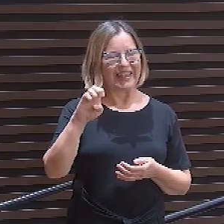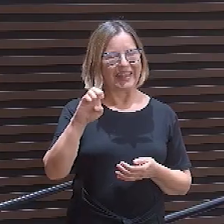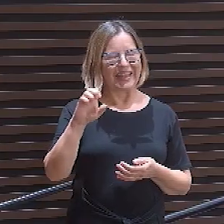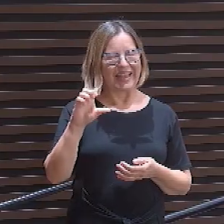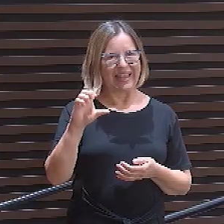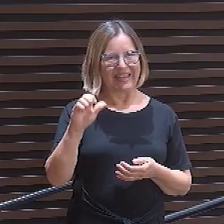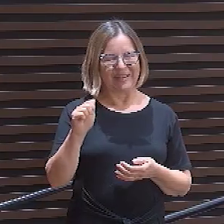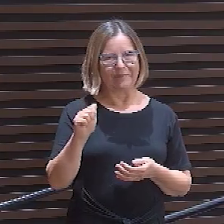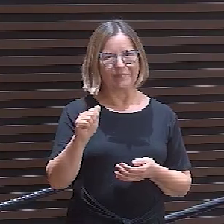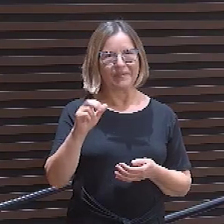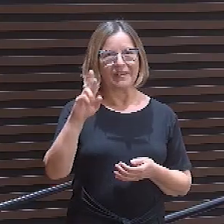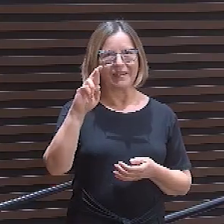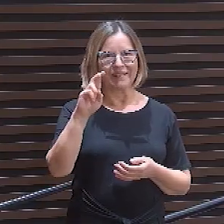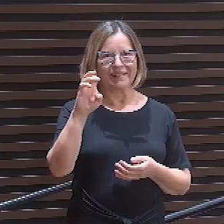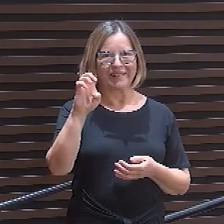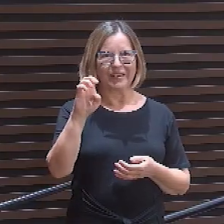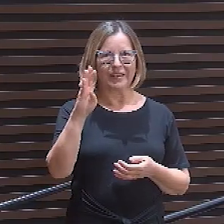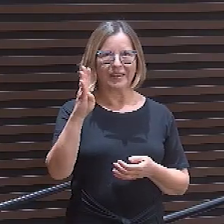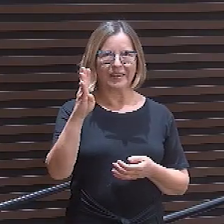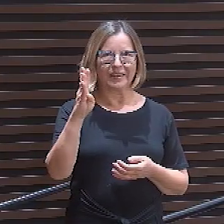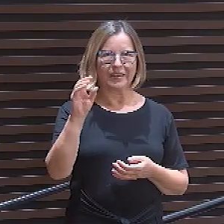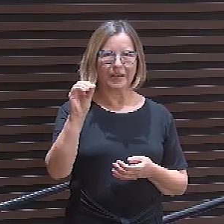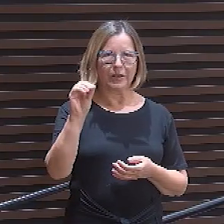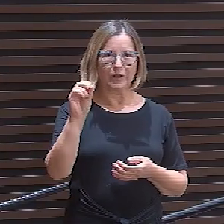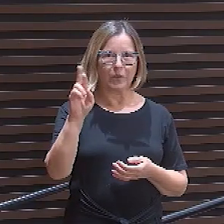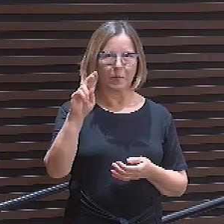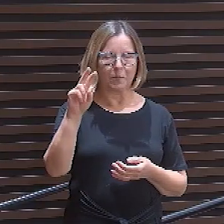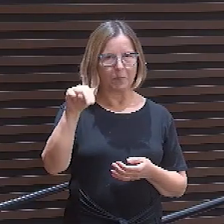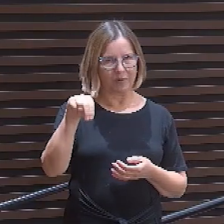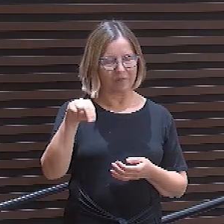Eram pais de verdade.